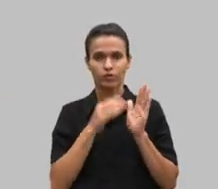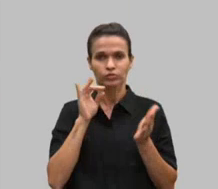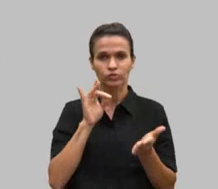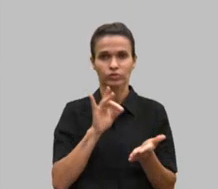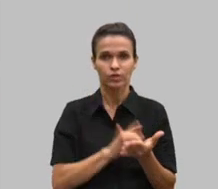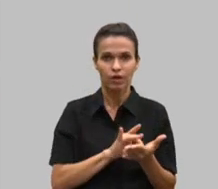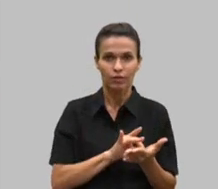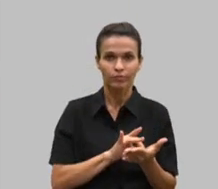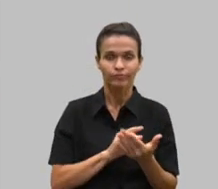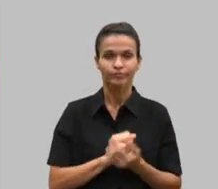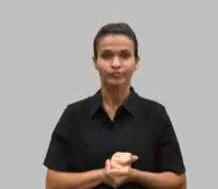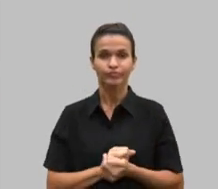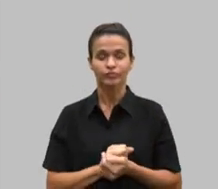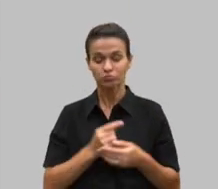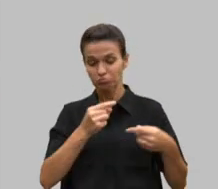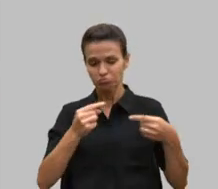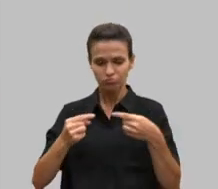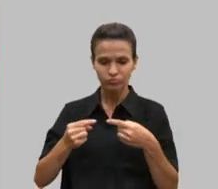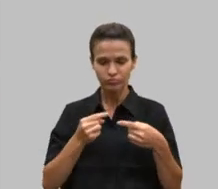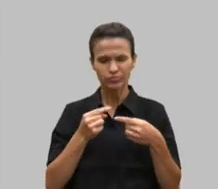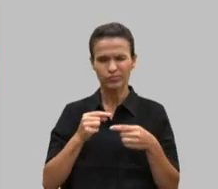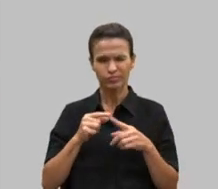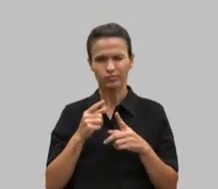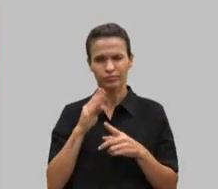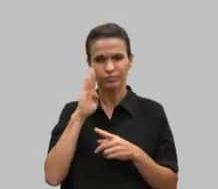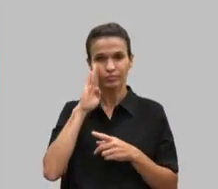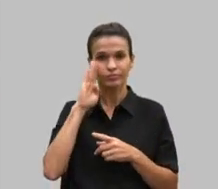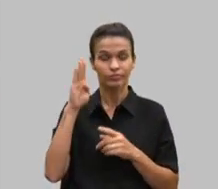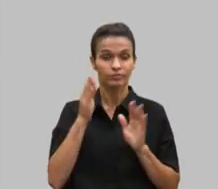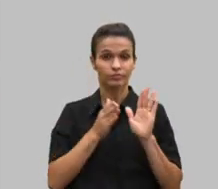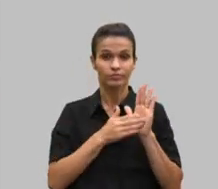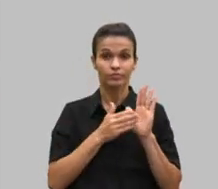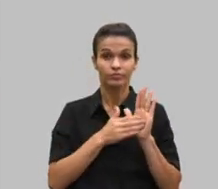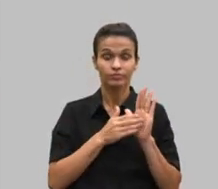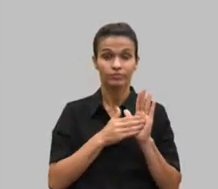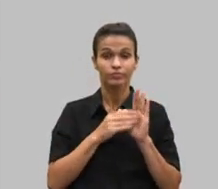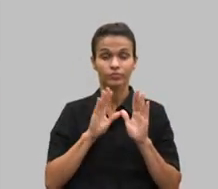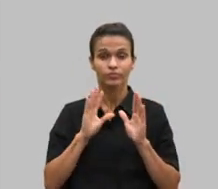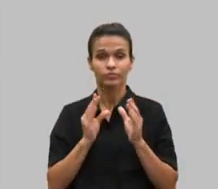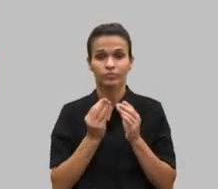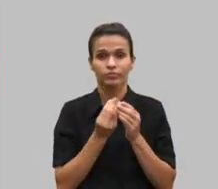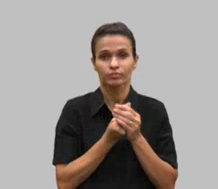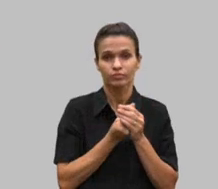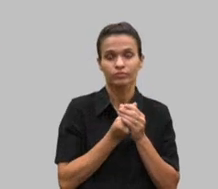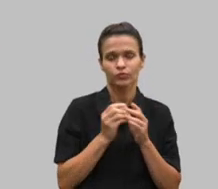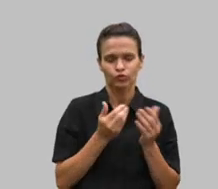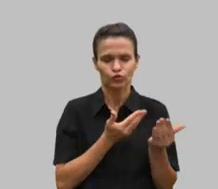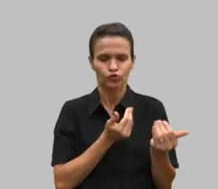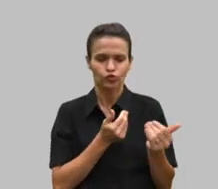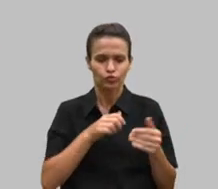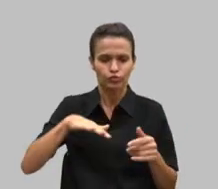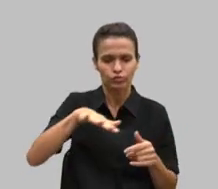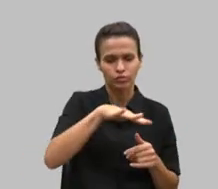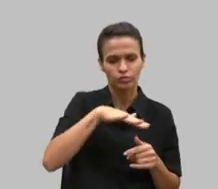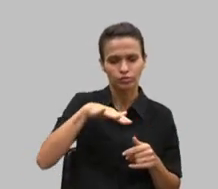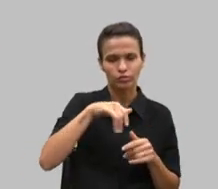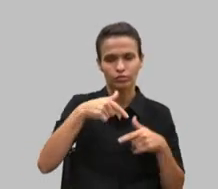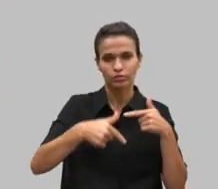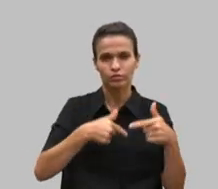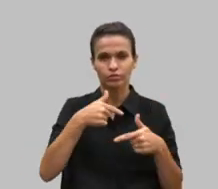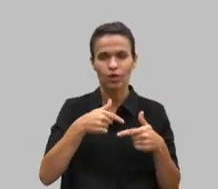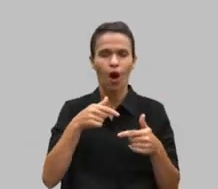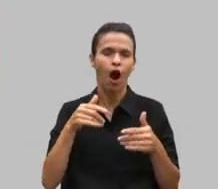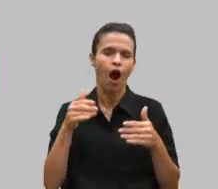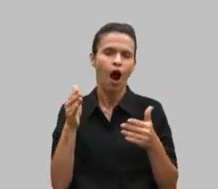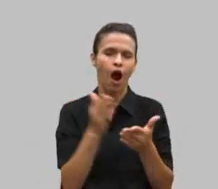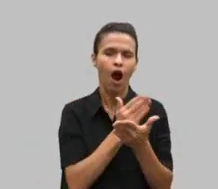as discussões mais relevantes sobre as propostas foi sobre a inclusão e inserção dos Jovens no mercado de trabalho e em algumas instituições